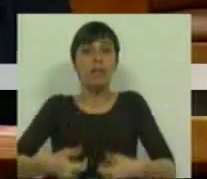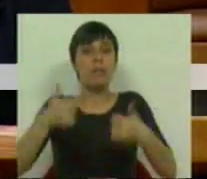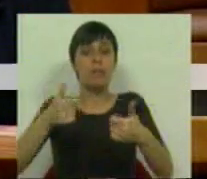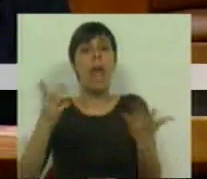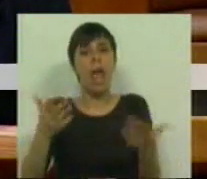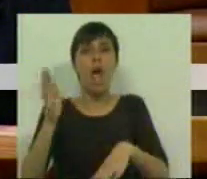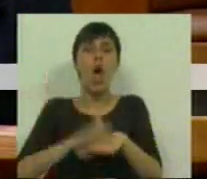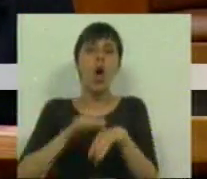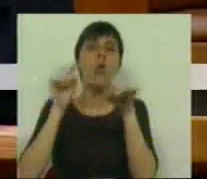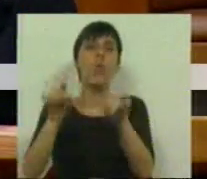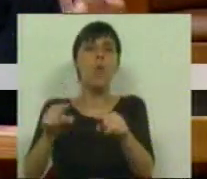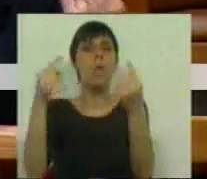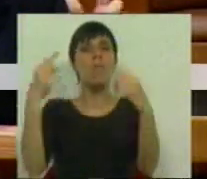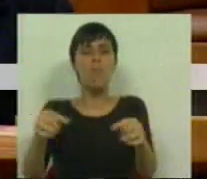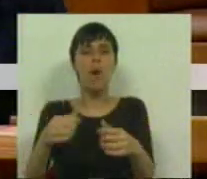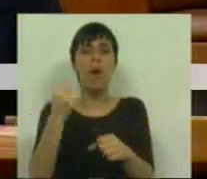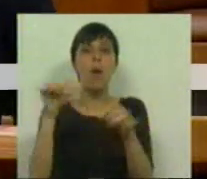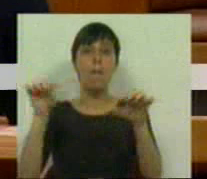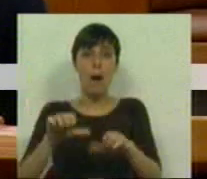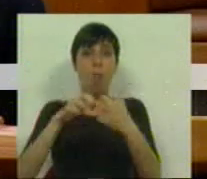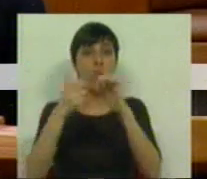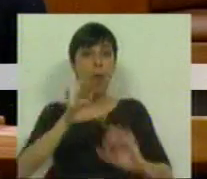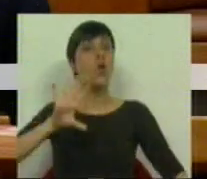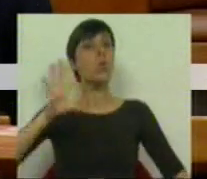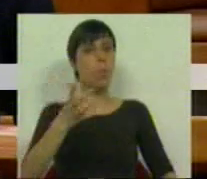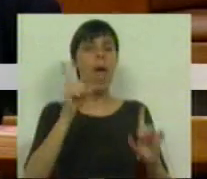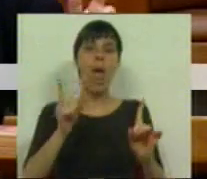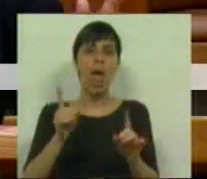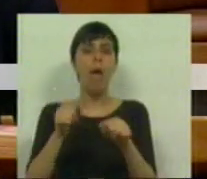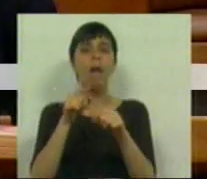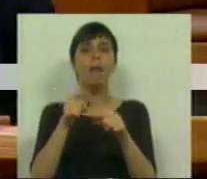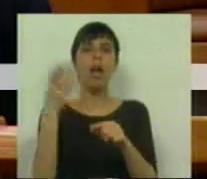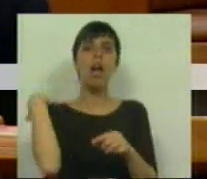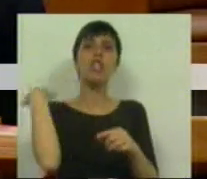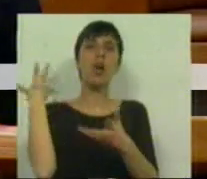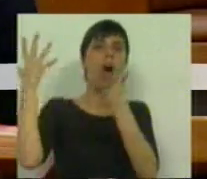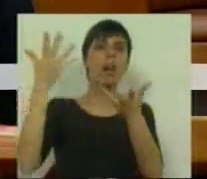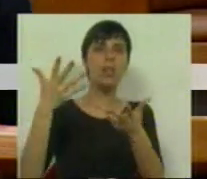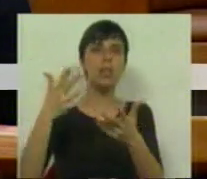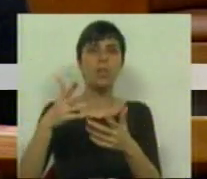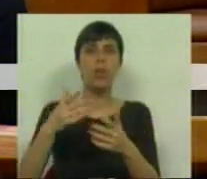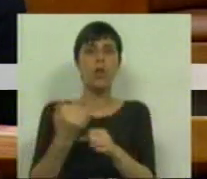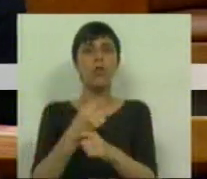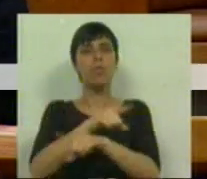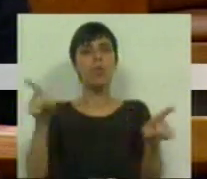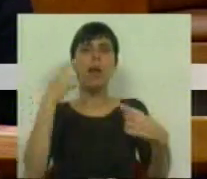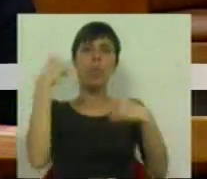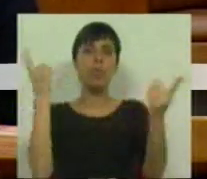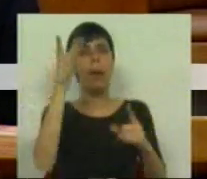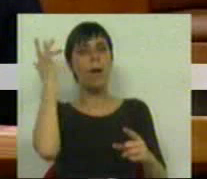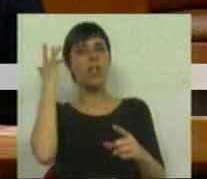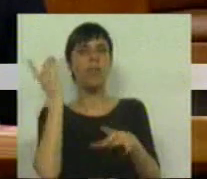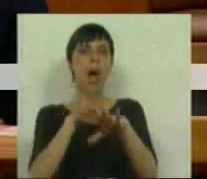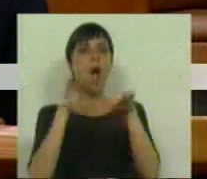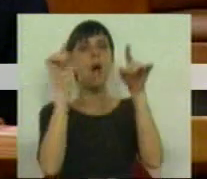é atirar as culpas todas e as maleitas do país para cima das costas largas dos funcionários públicos.